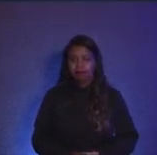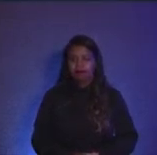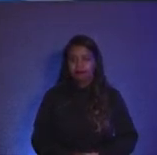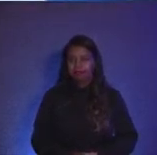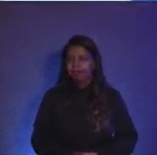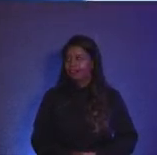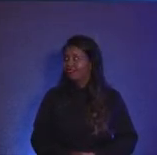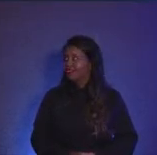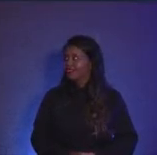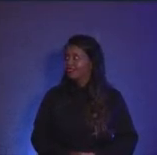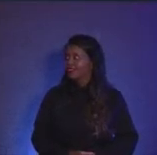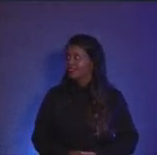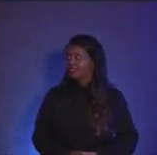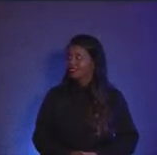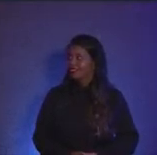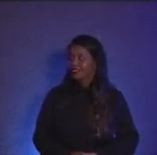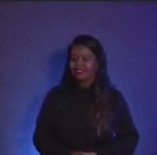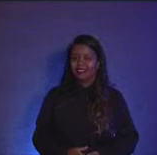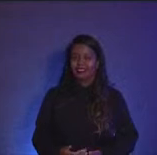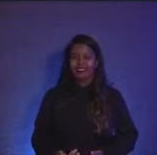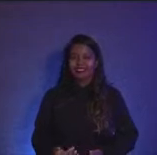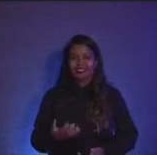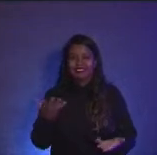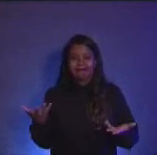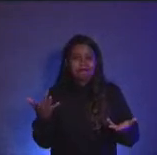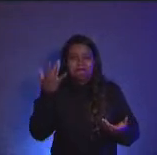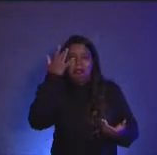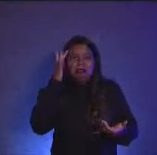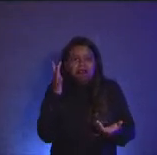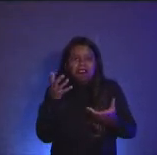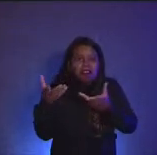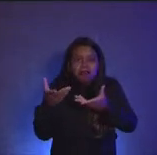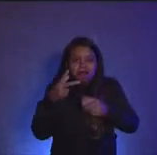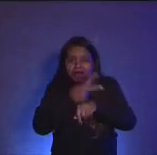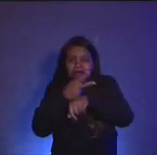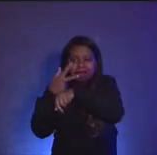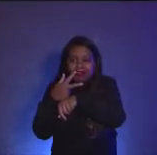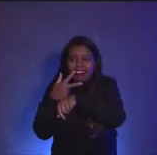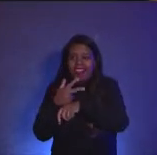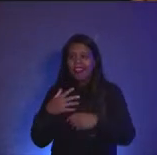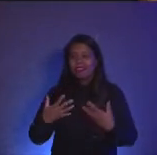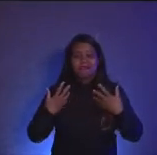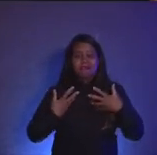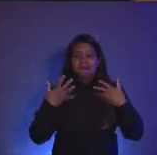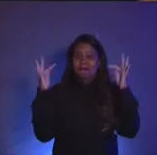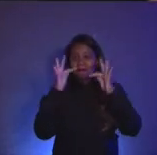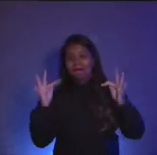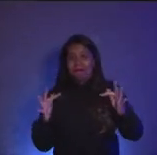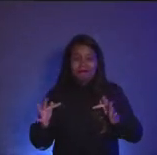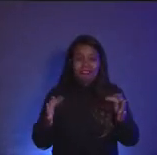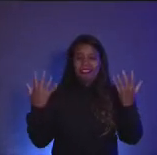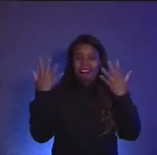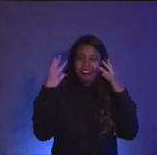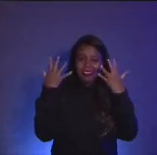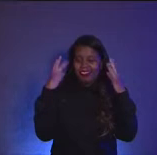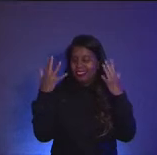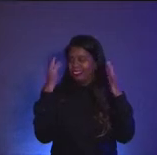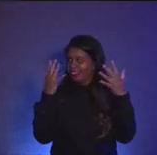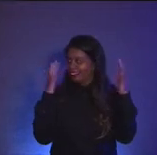Gente, eu pego logo. Não sei. Ai, estou muito feliz. Paty.